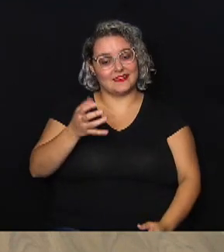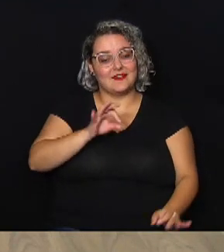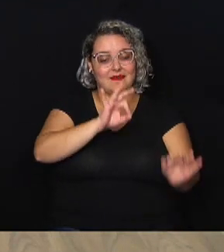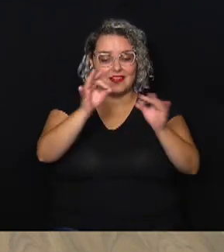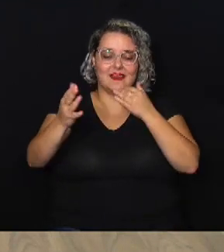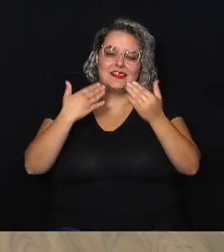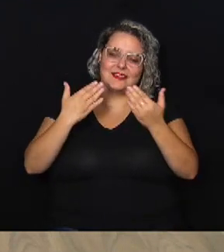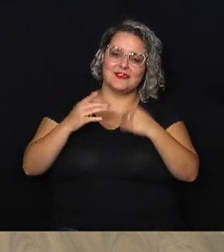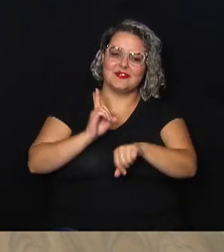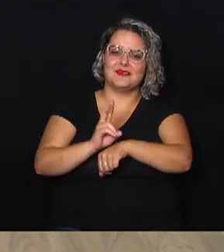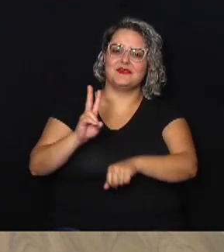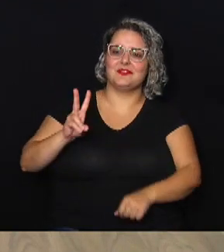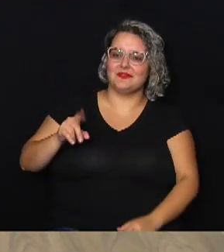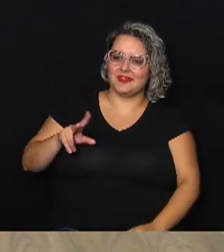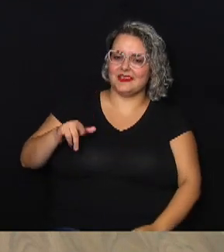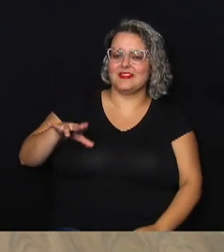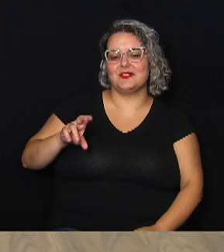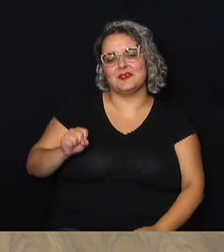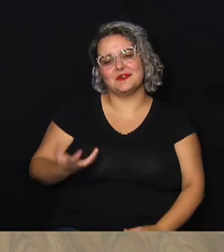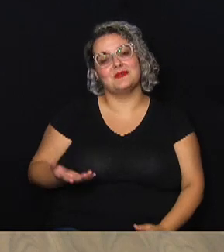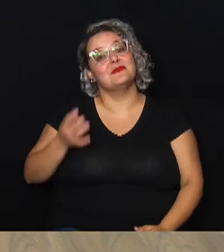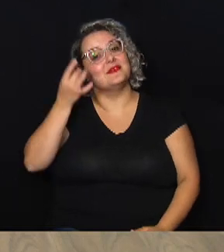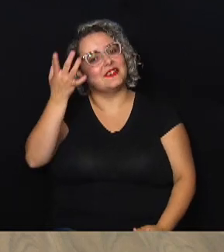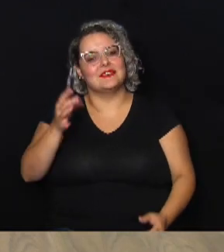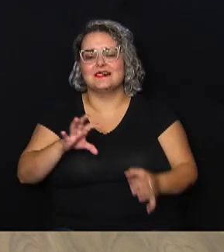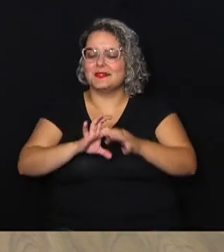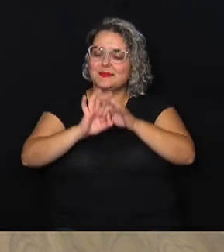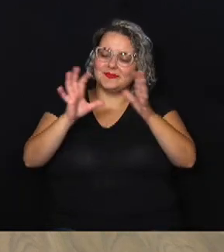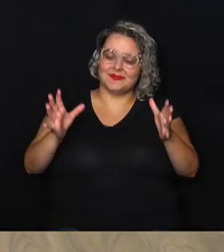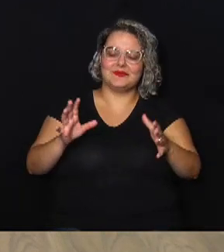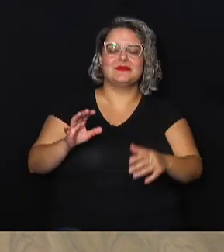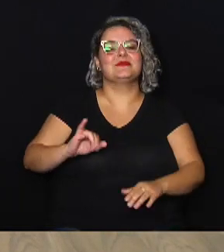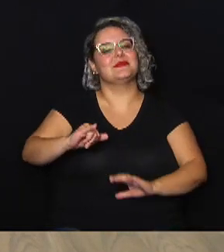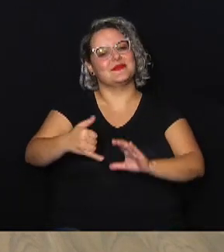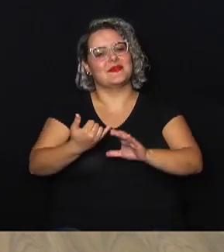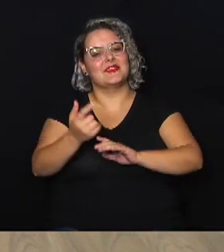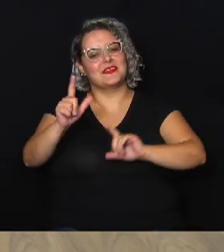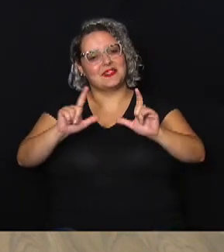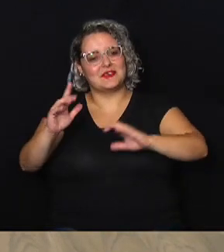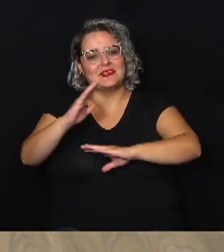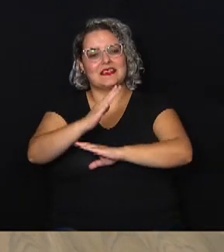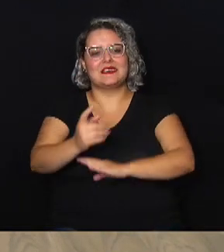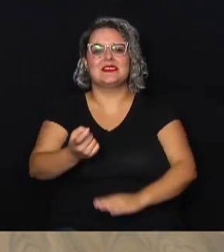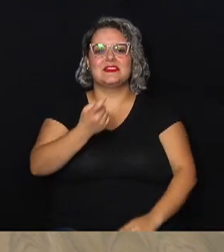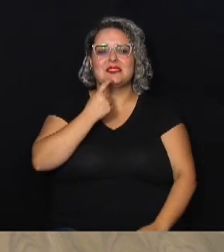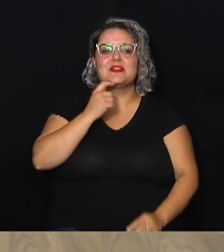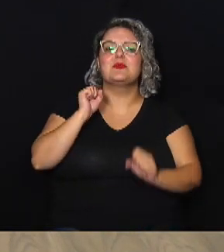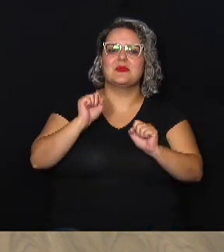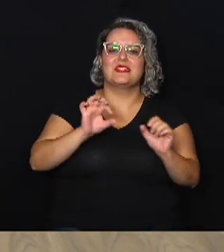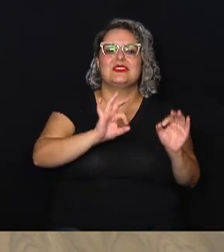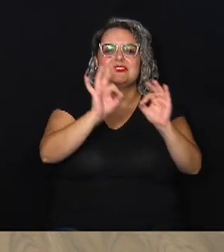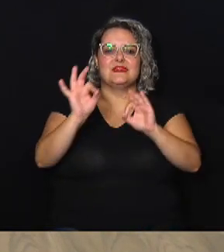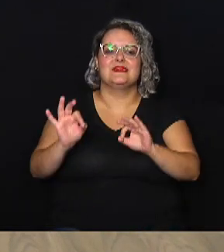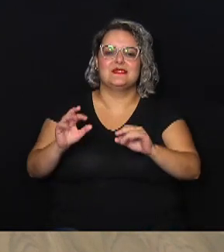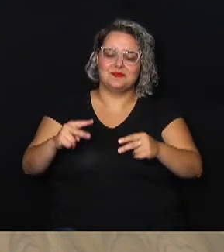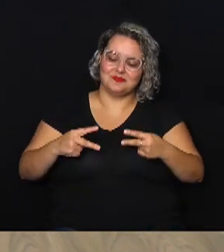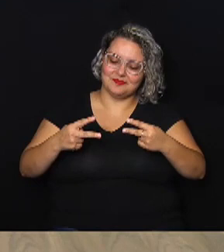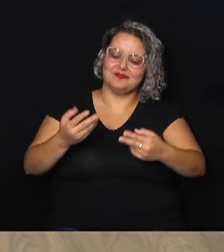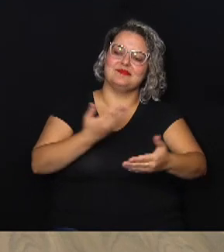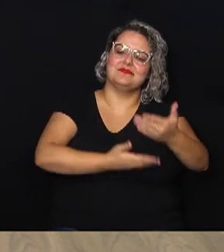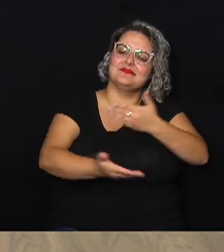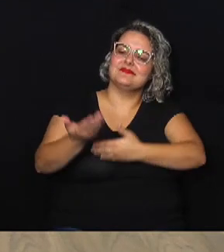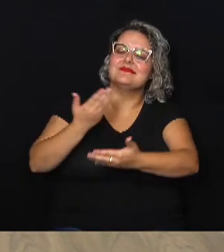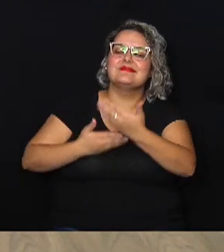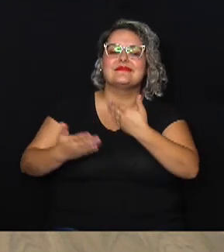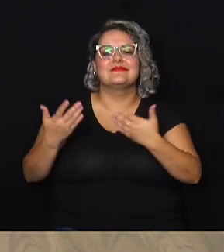com o Dr. Vinícius, muito fácil, esse programa está disponível lá no YouTube da TV Câmara Campinas. Pode rever, pegar o link e também